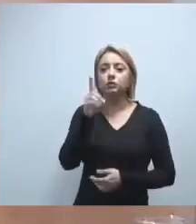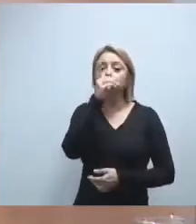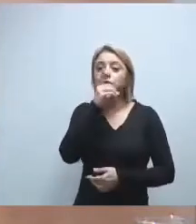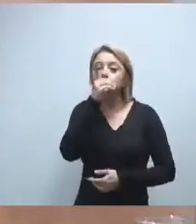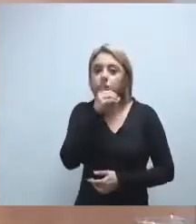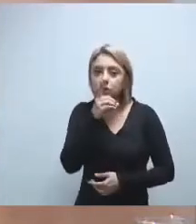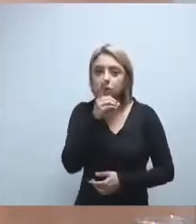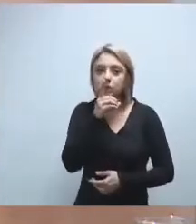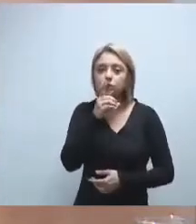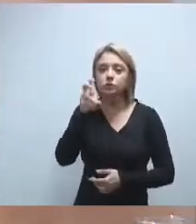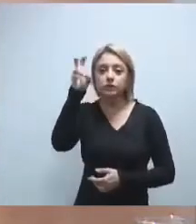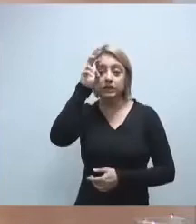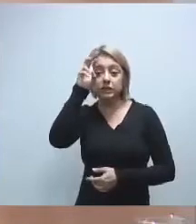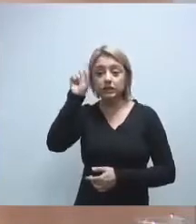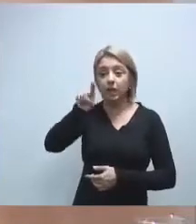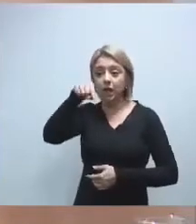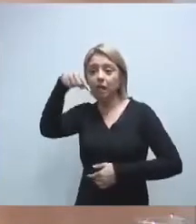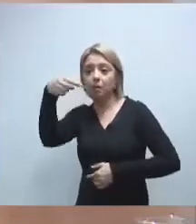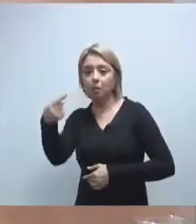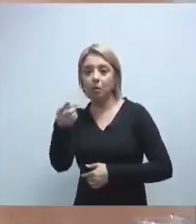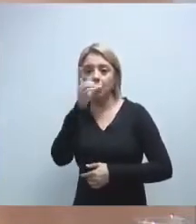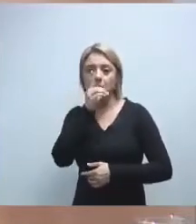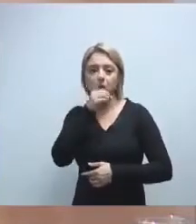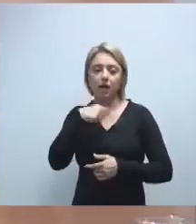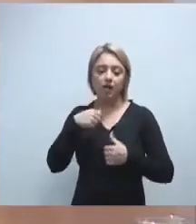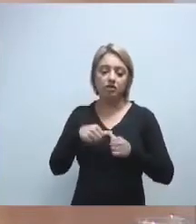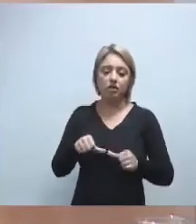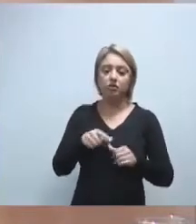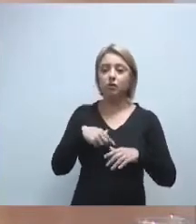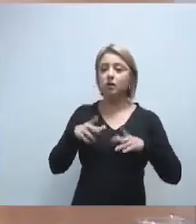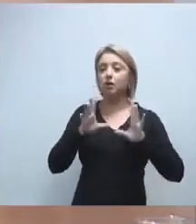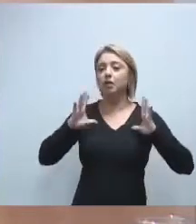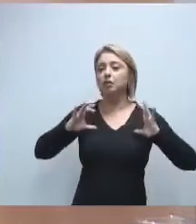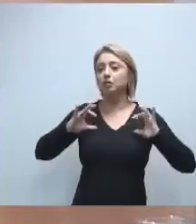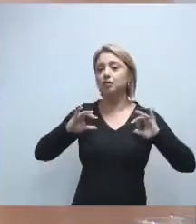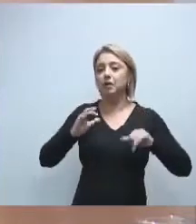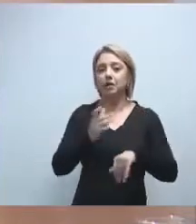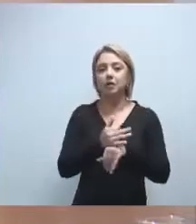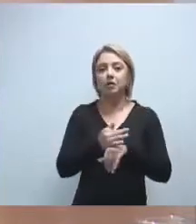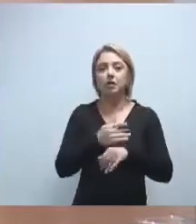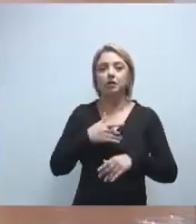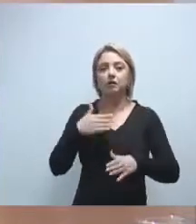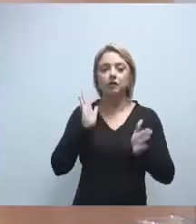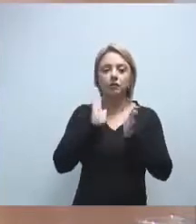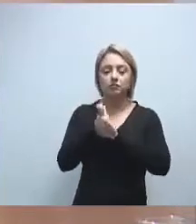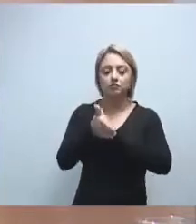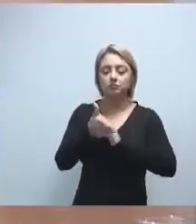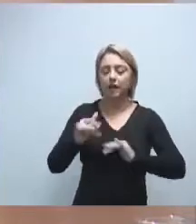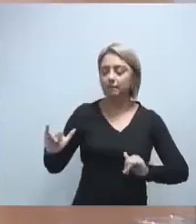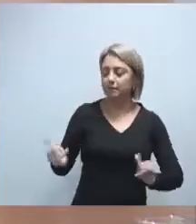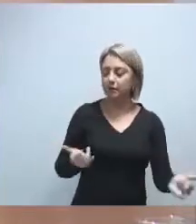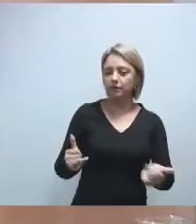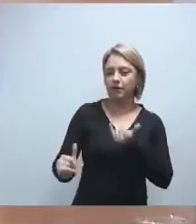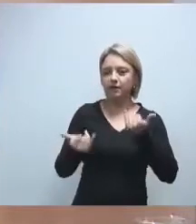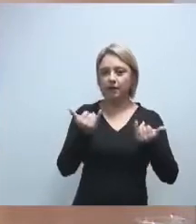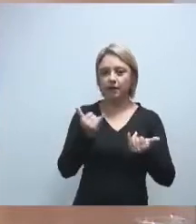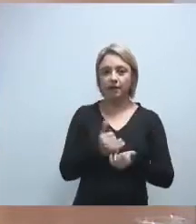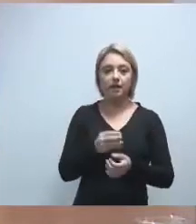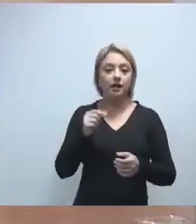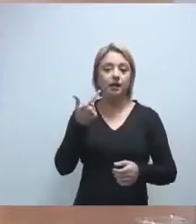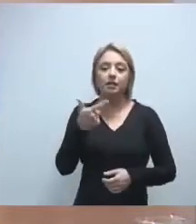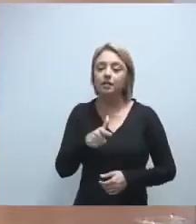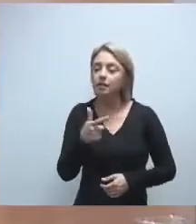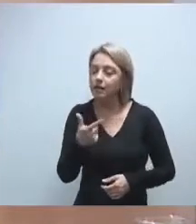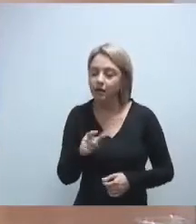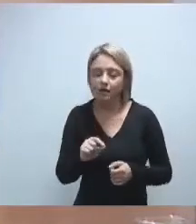é domingo quinta e domingo o festival já estou de licença mesmo na comarca vou embora aproveitar esse tempo e que não fiz as duas